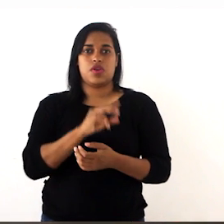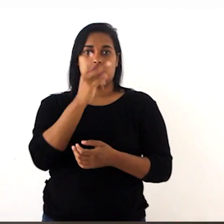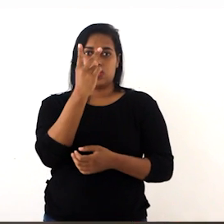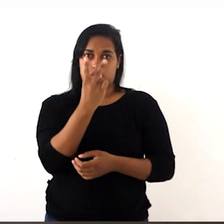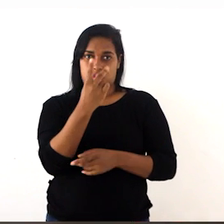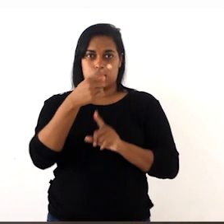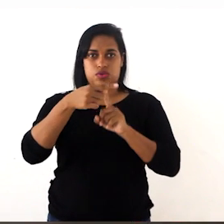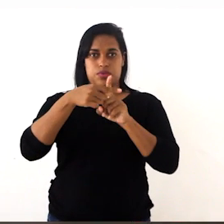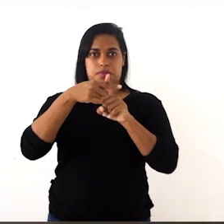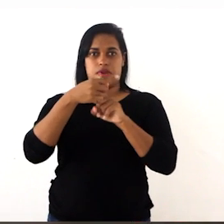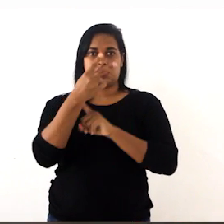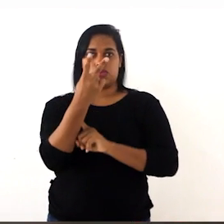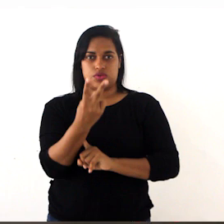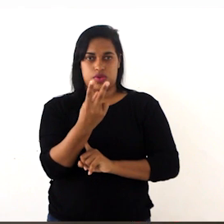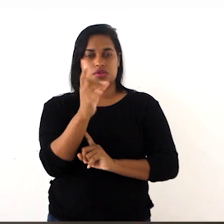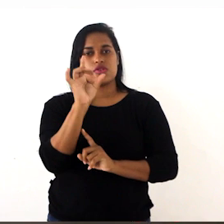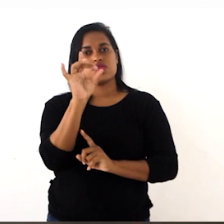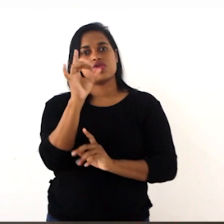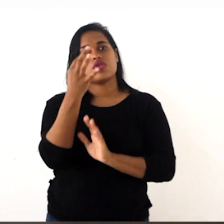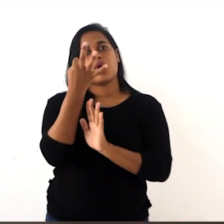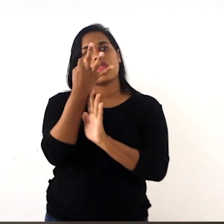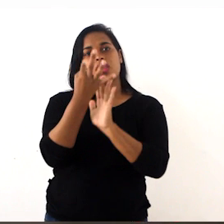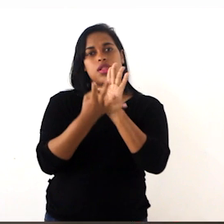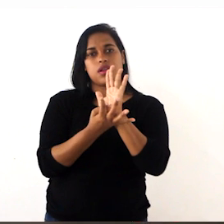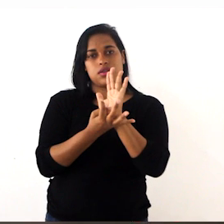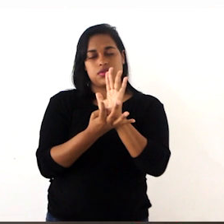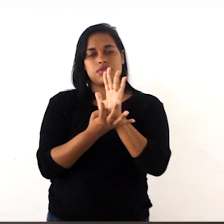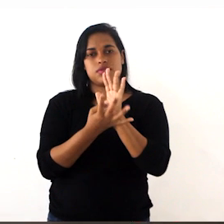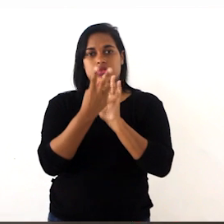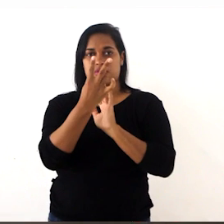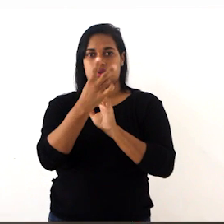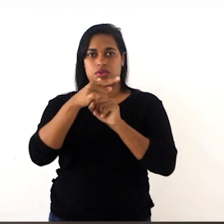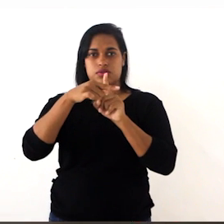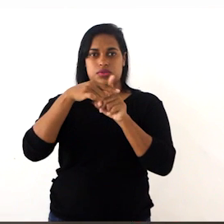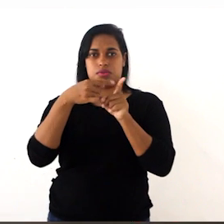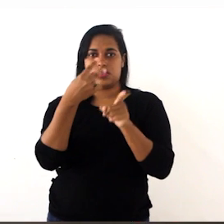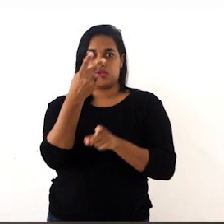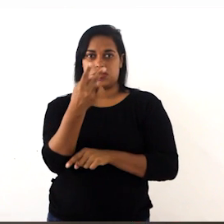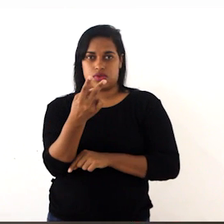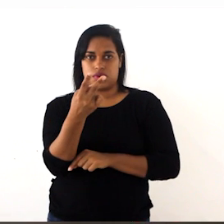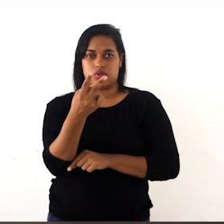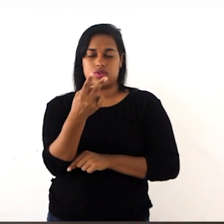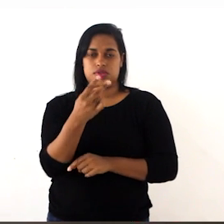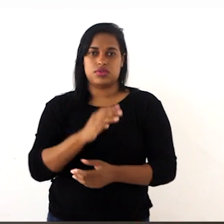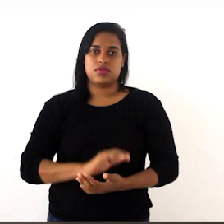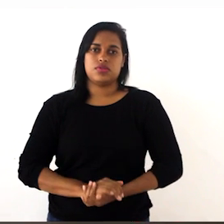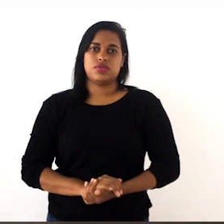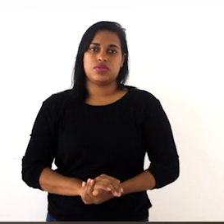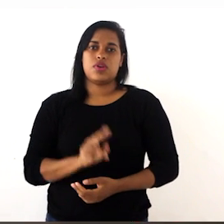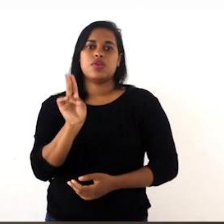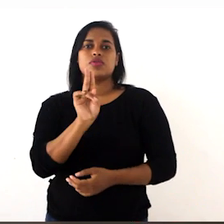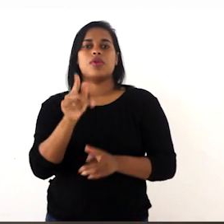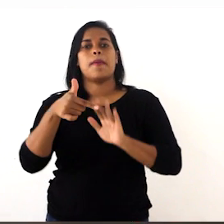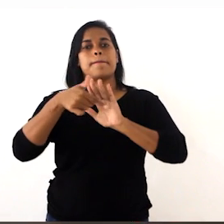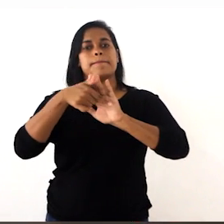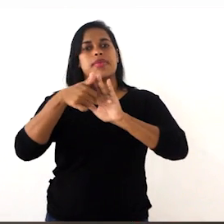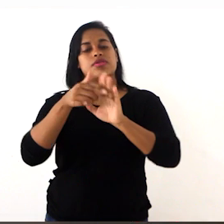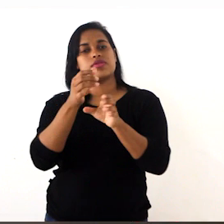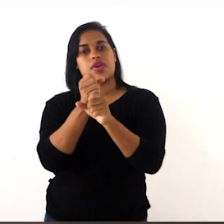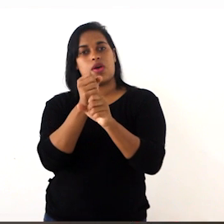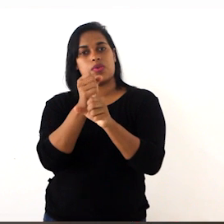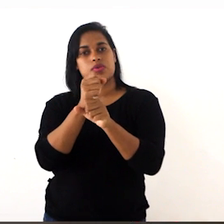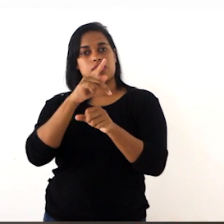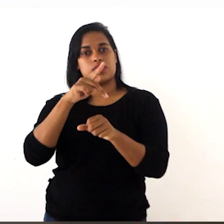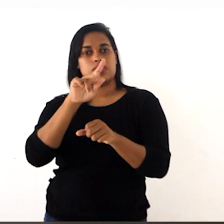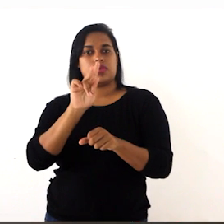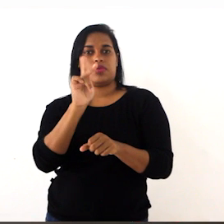mais 2, é só um texto, soma 2 mais 2. Vamos colocar agora aqui o link. vamos chamar a página